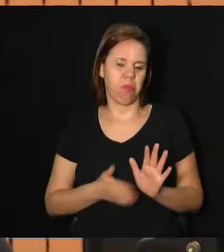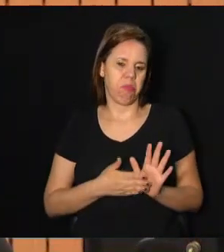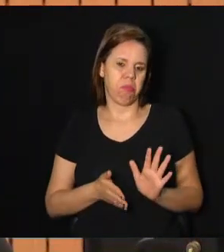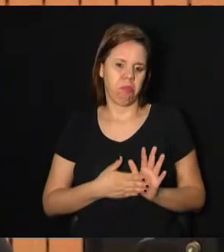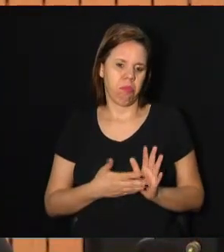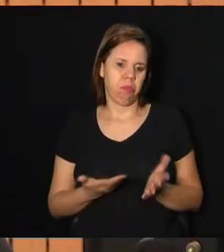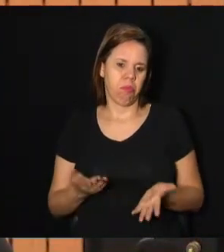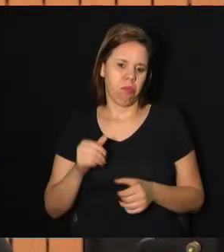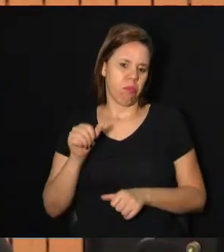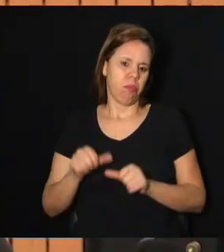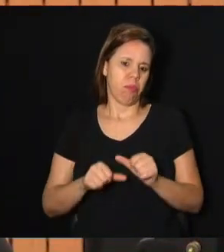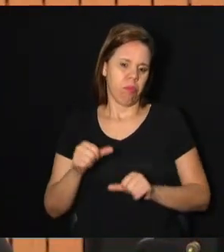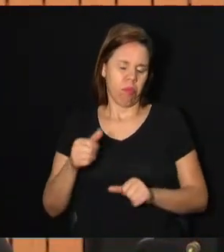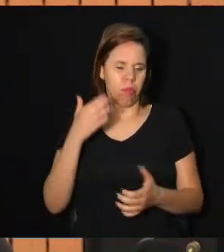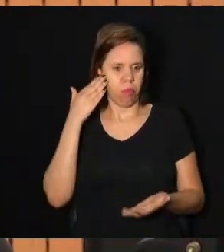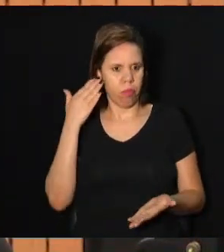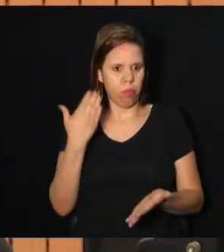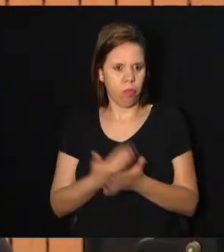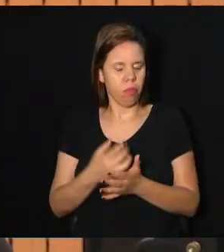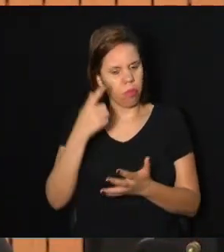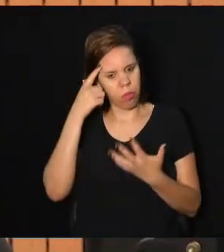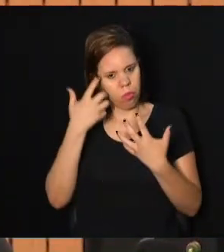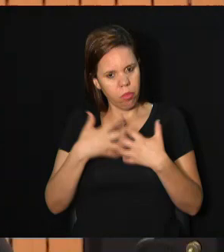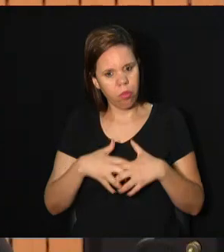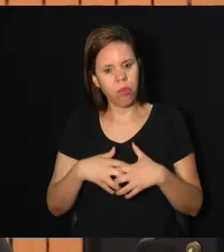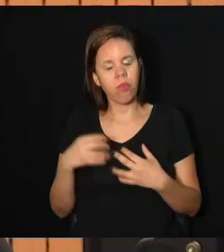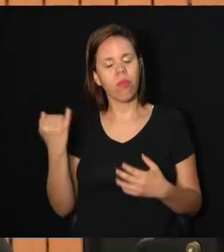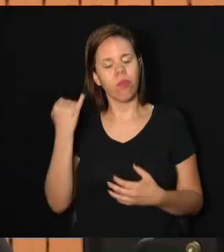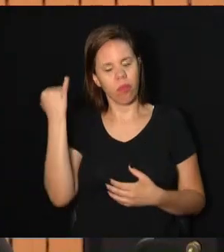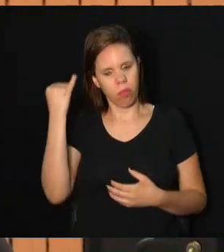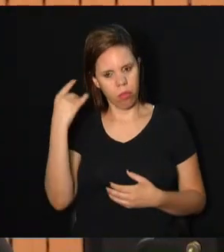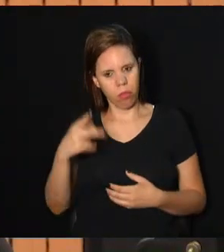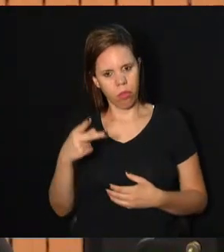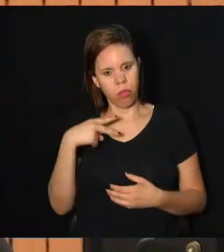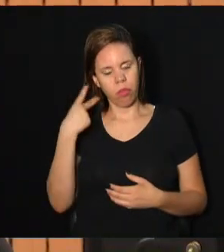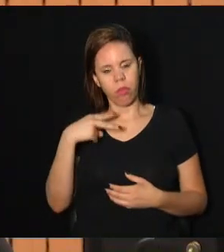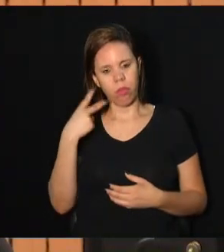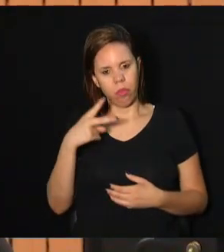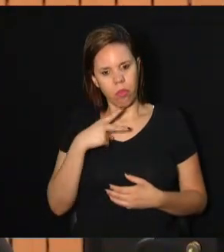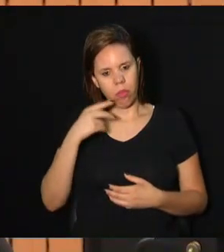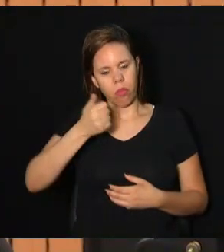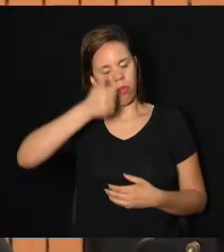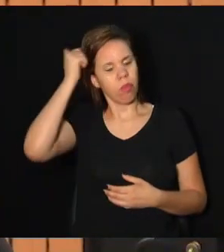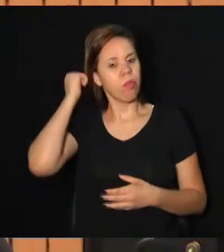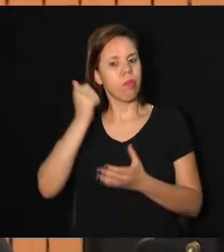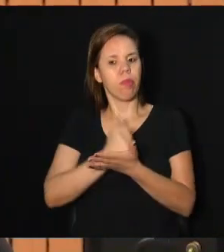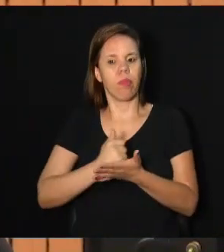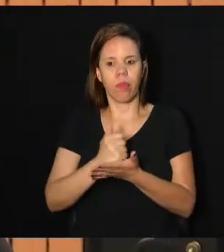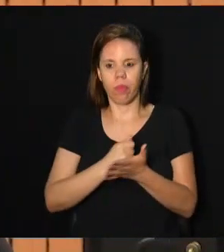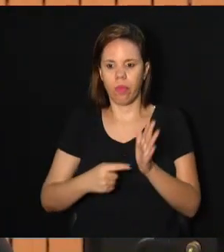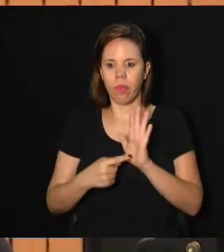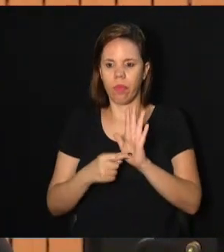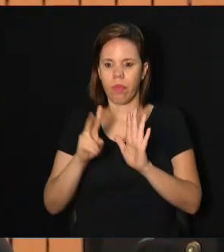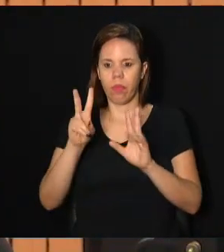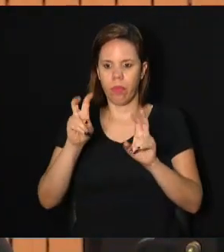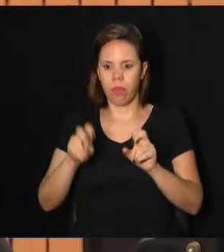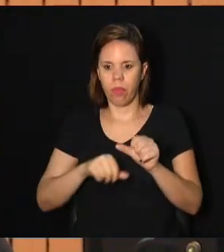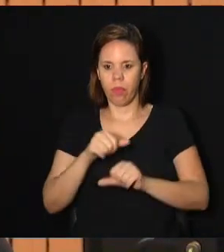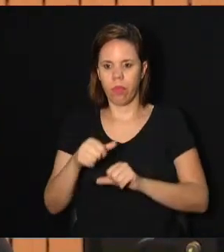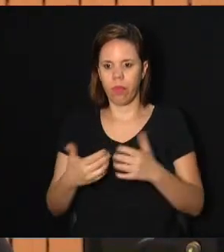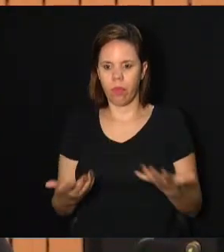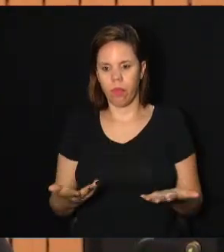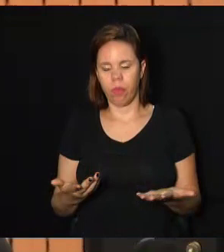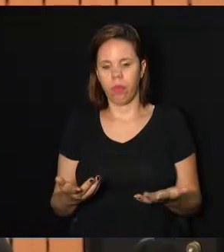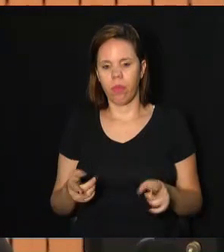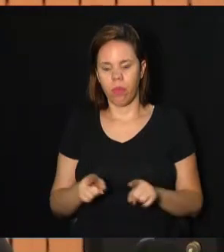proposição, alguma mudança, mas acredito que é uma reflexão pertinente que o vereador Ailton da Farmácia apresenta em relação a essa mudança, para